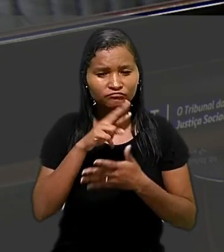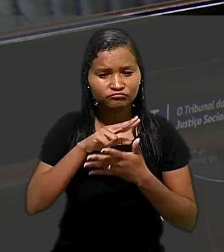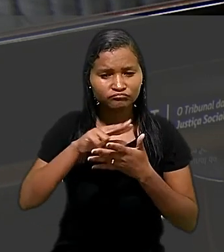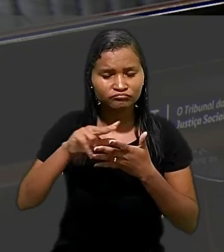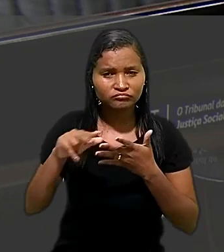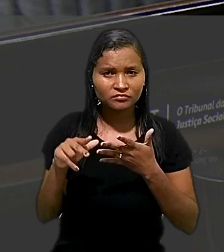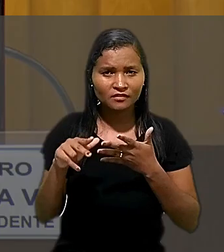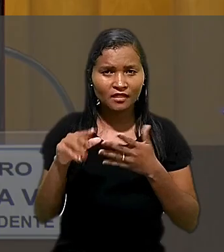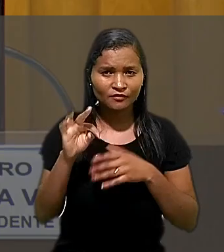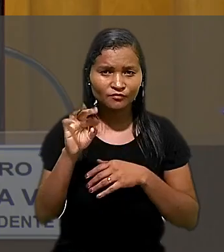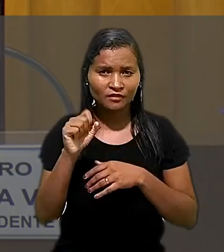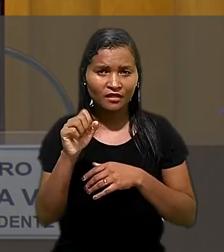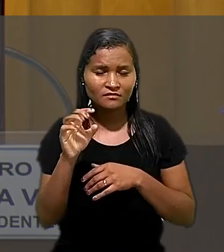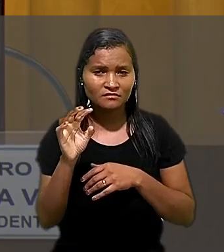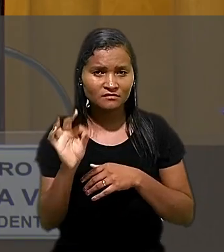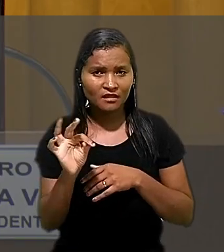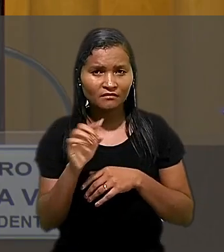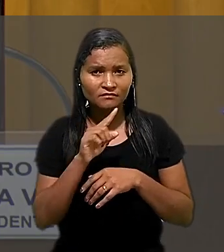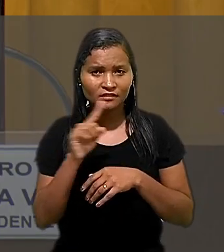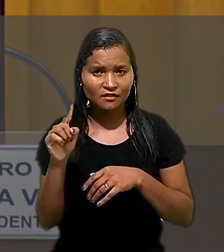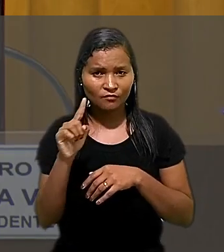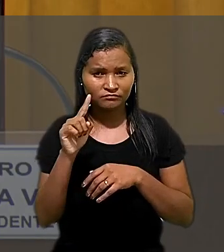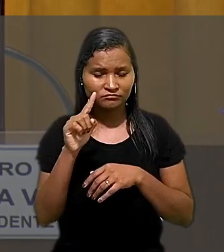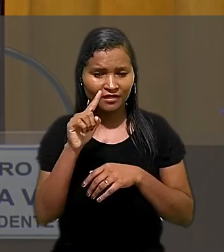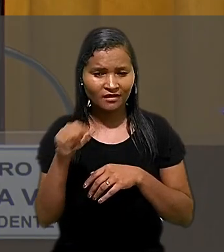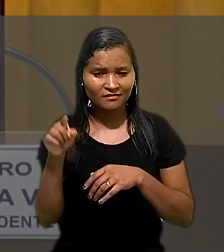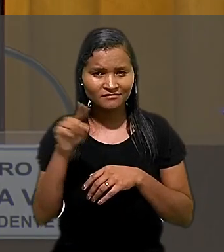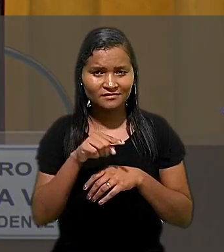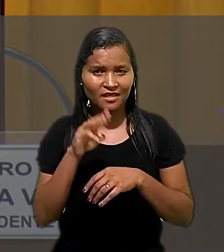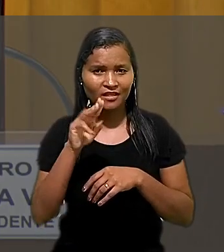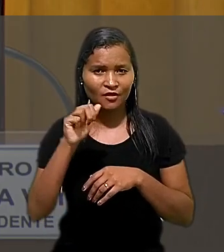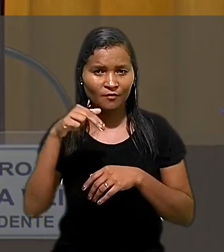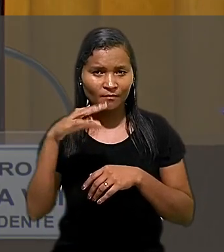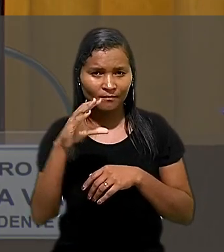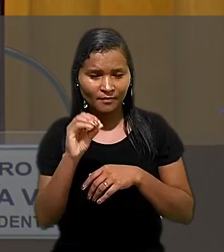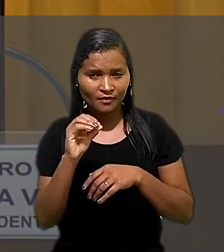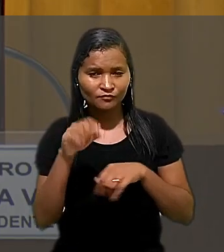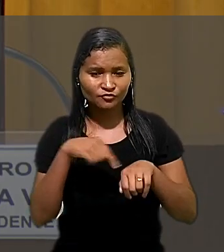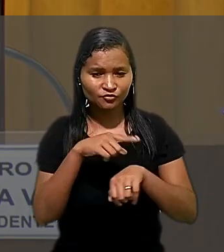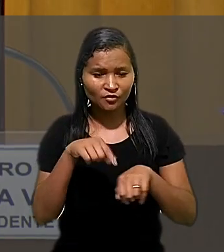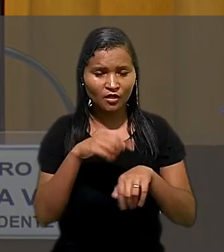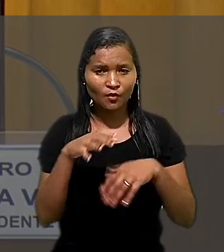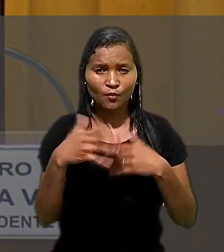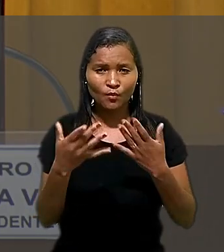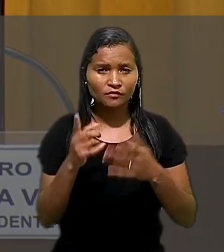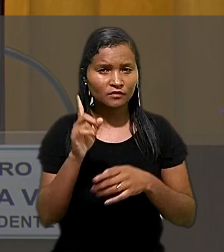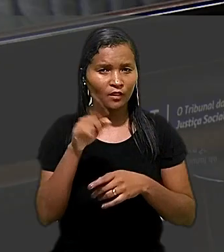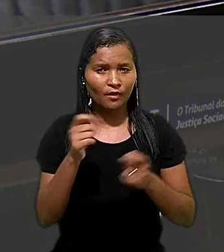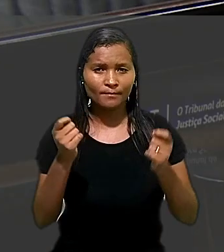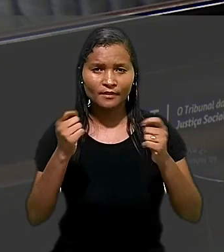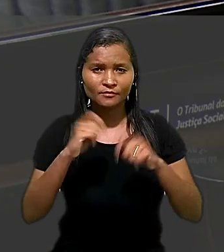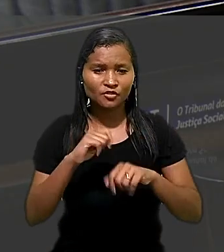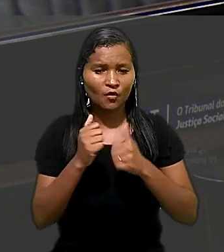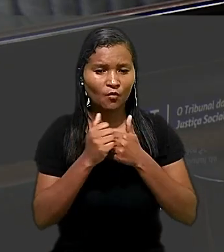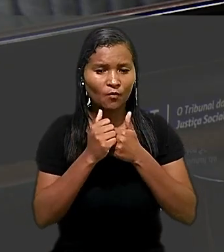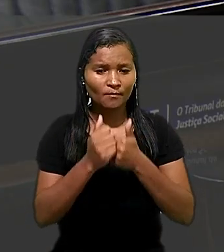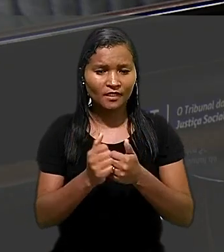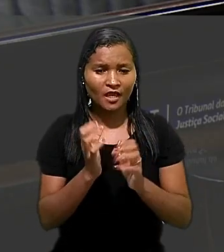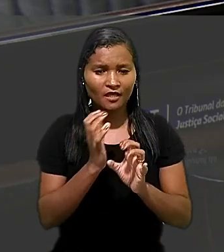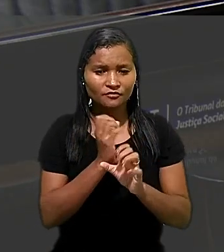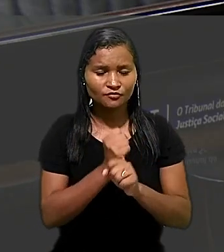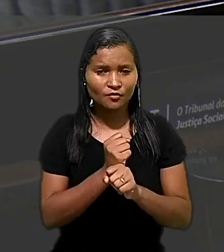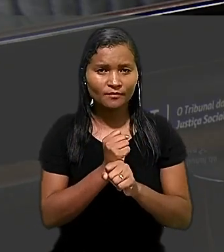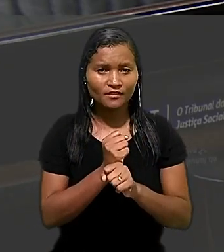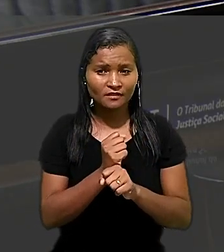do TST que invalidam o banco de horas quando não é permitido ao trabalhador acompanhar o saldo. Isso, segundo